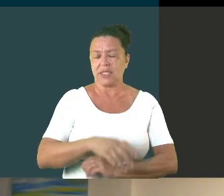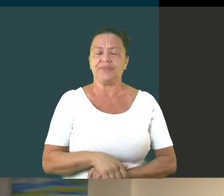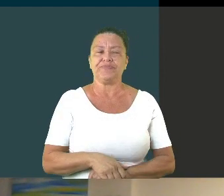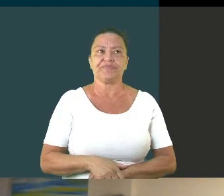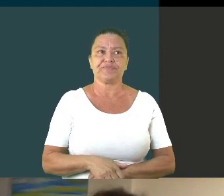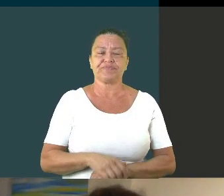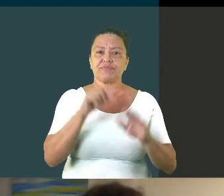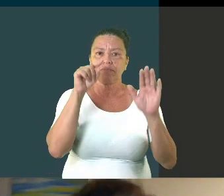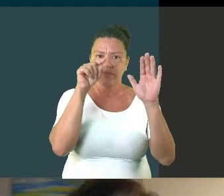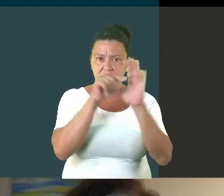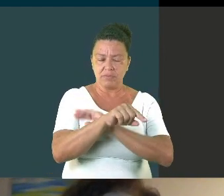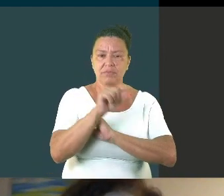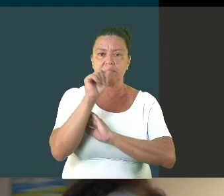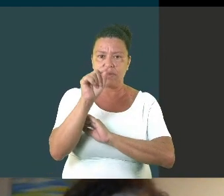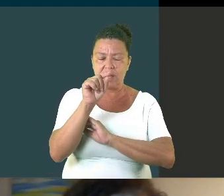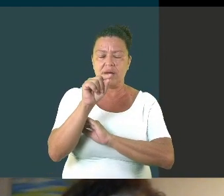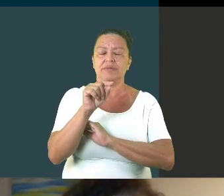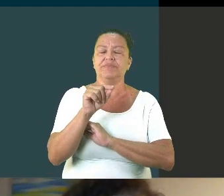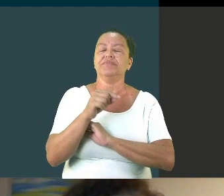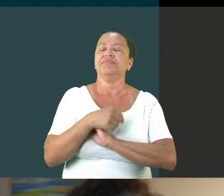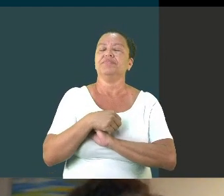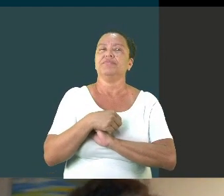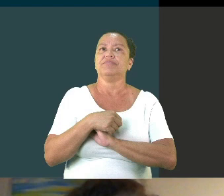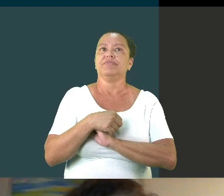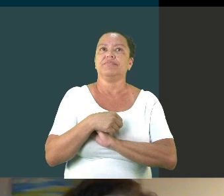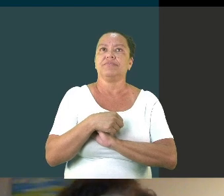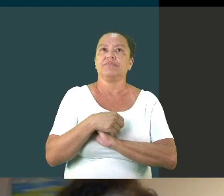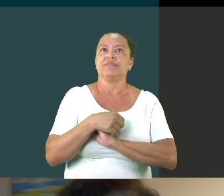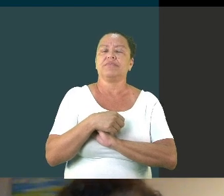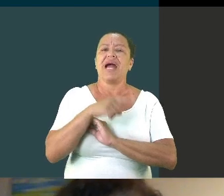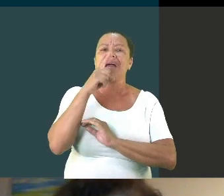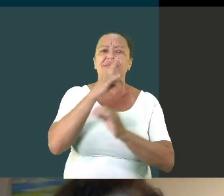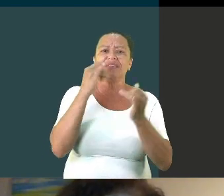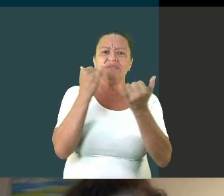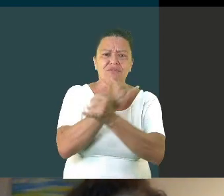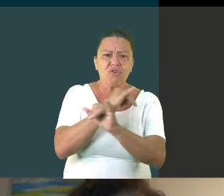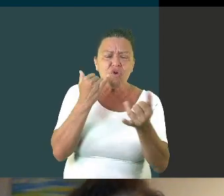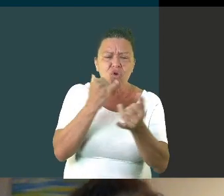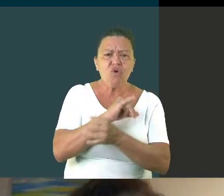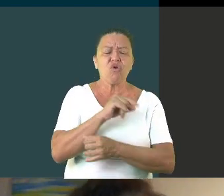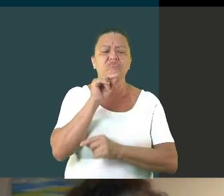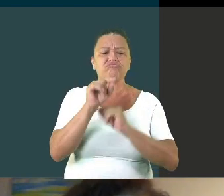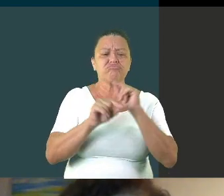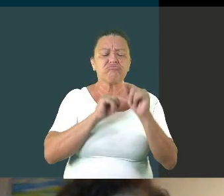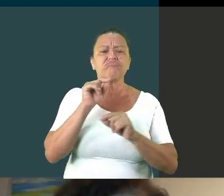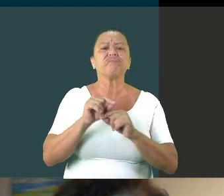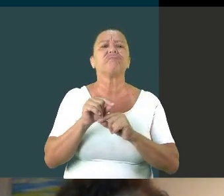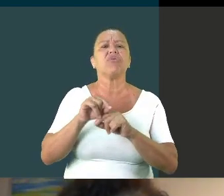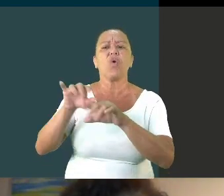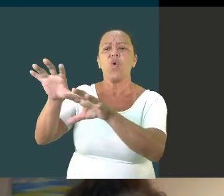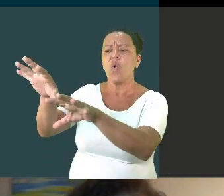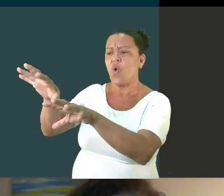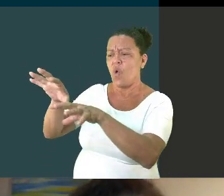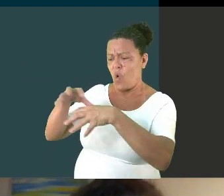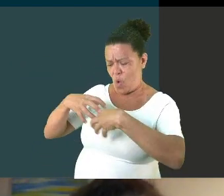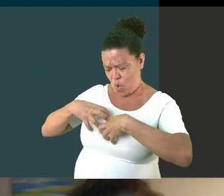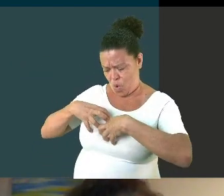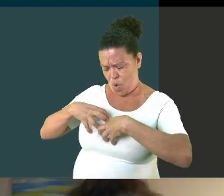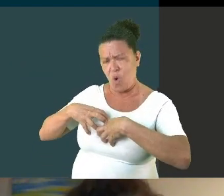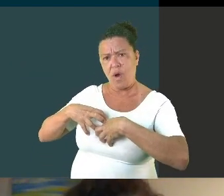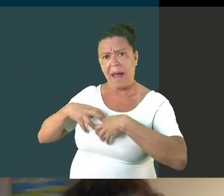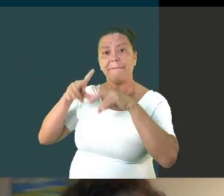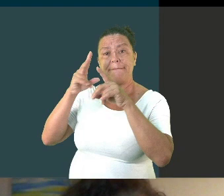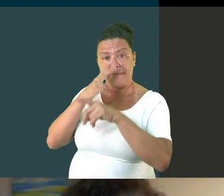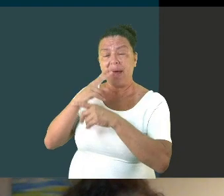a pergunta que é feita a Miramês é a seguinte: esse fluido cósmico, então, que penetra em nós como bênçãos